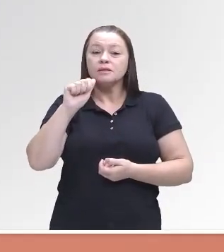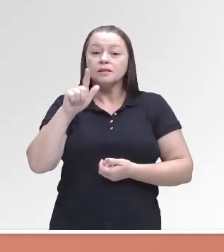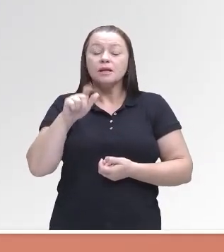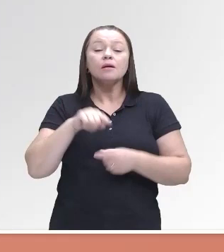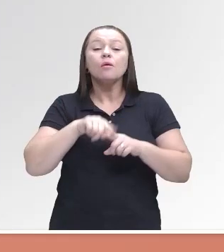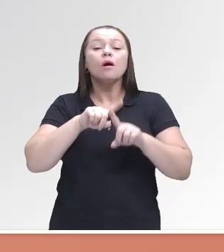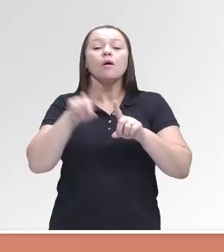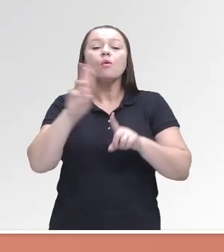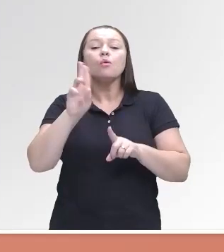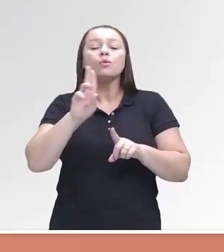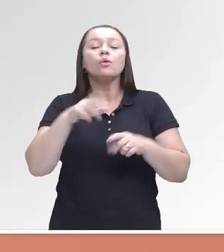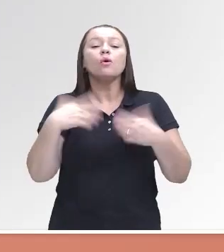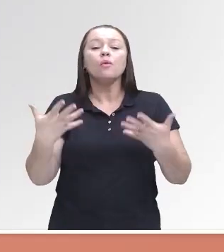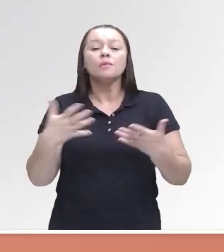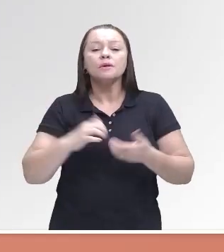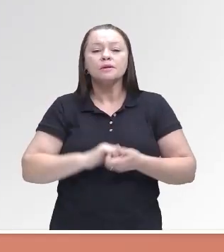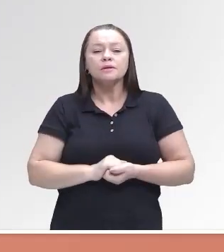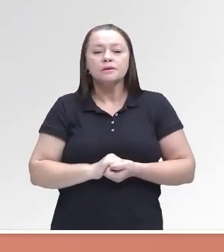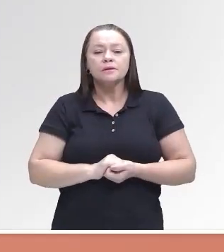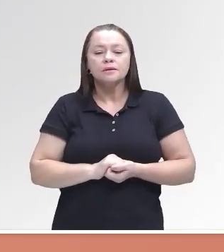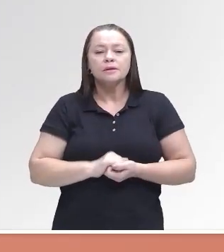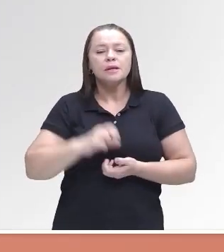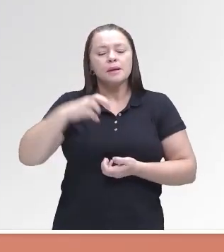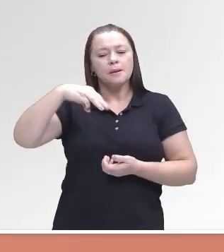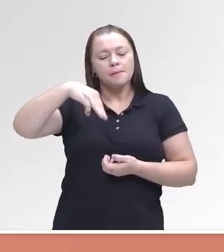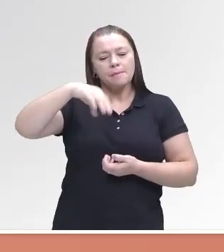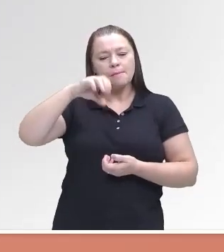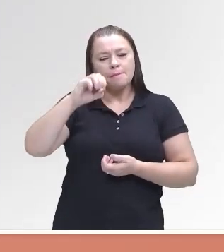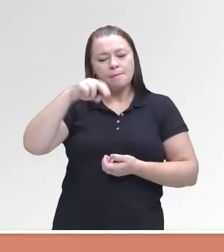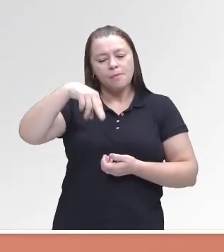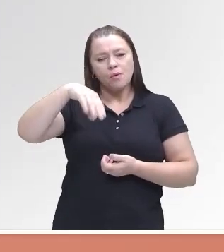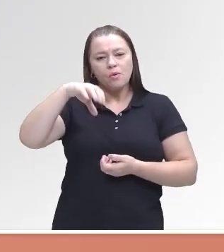sílaba pode ser chamada de quê?